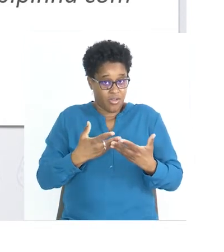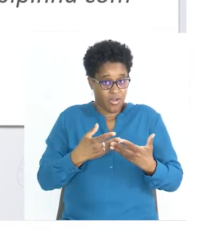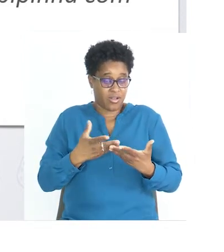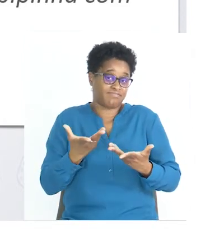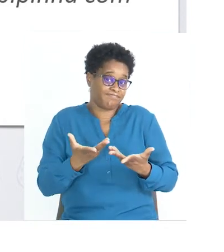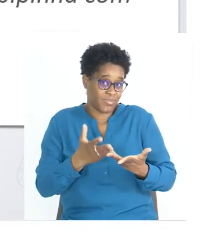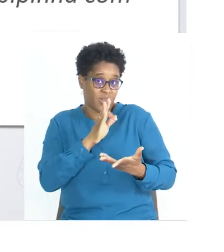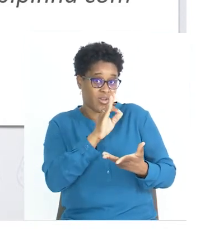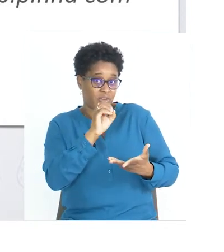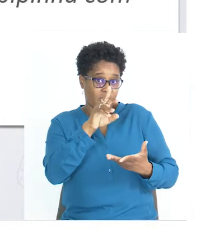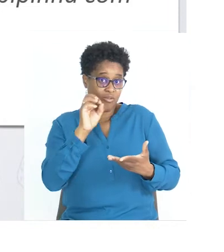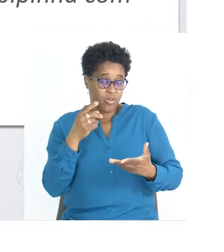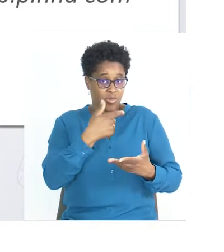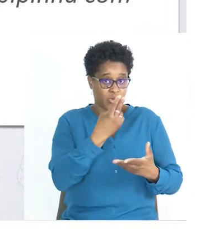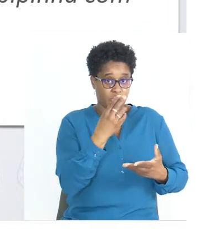o cão.